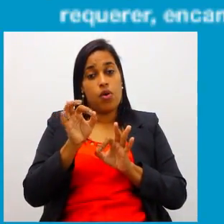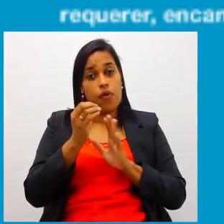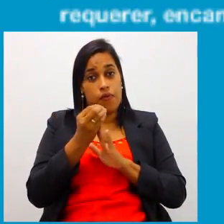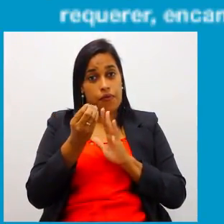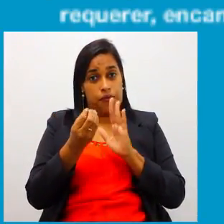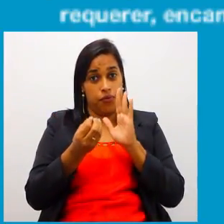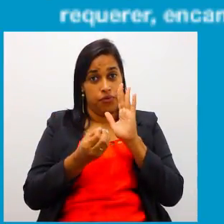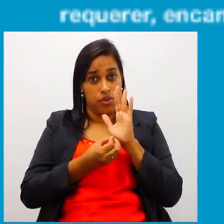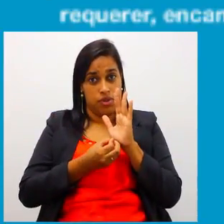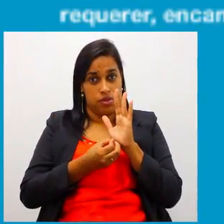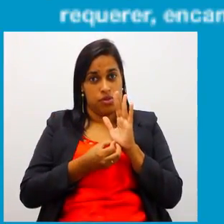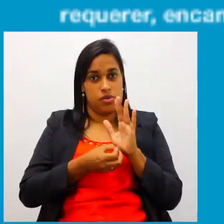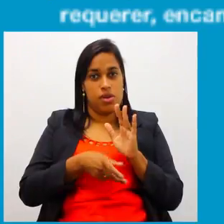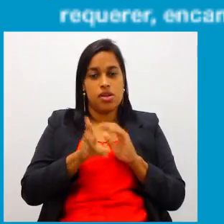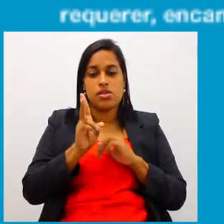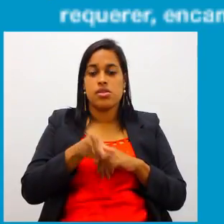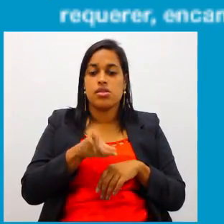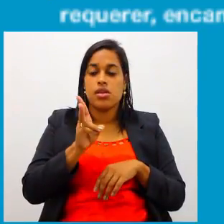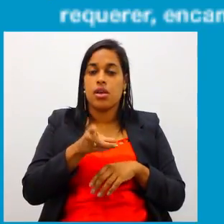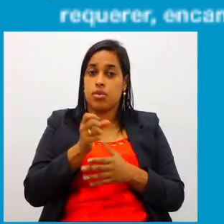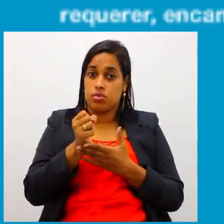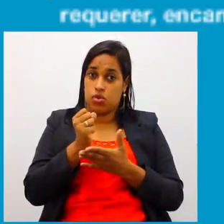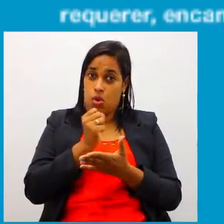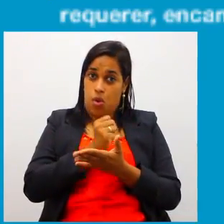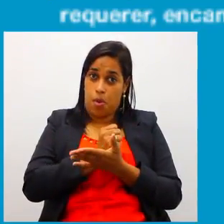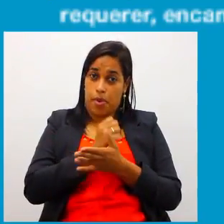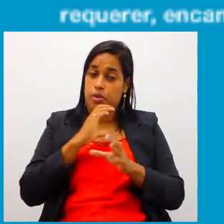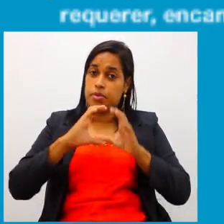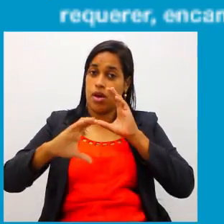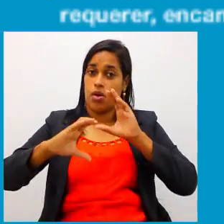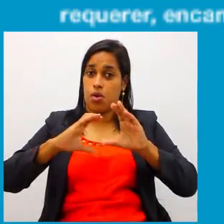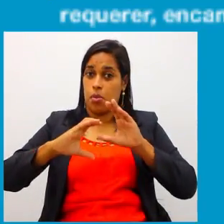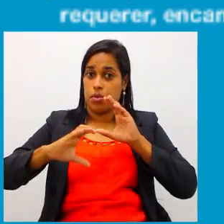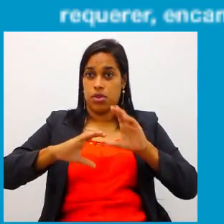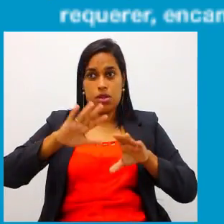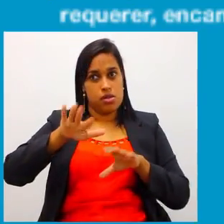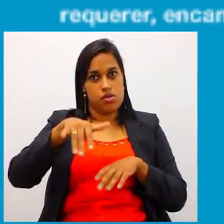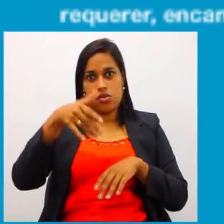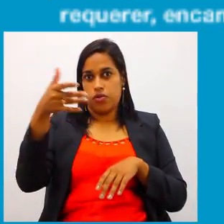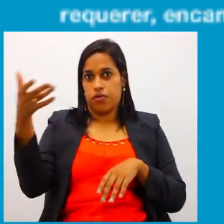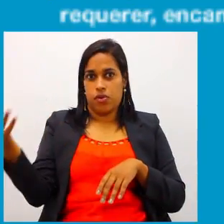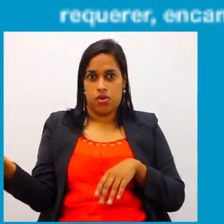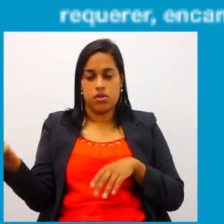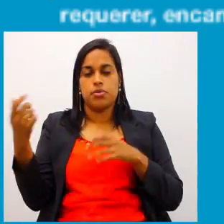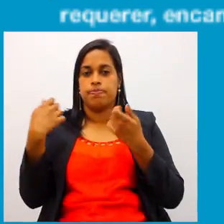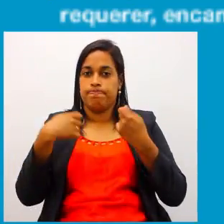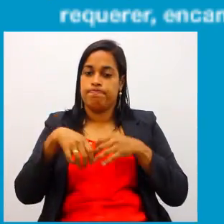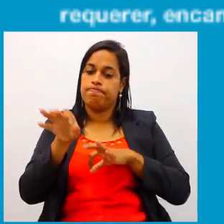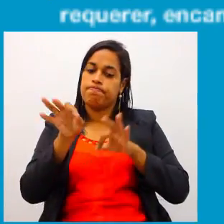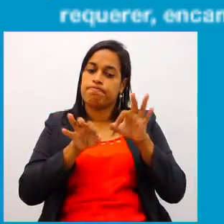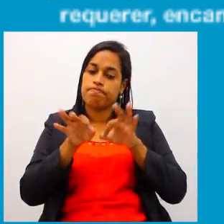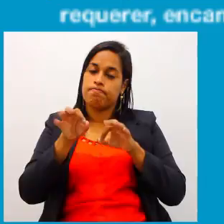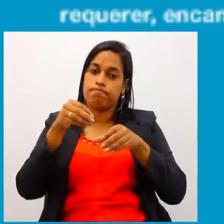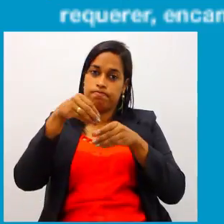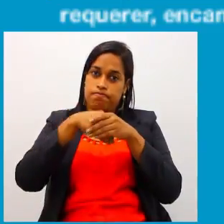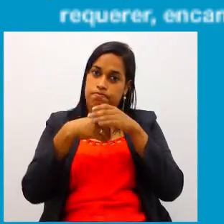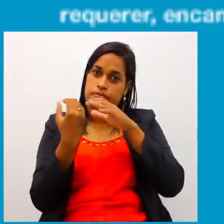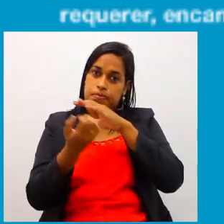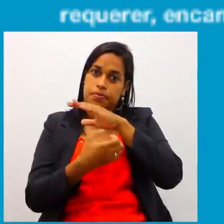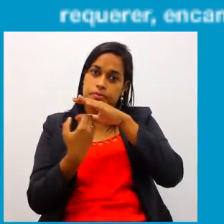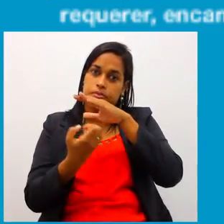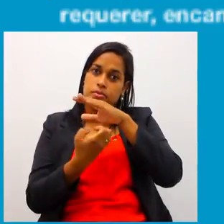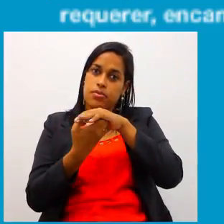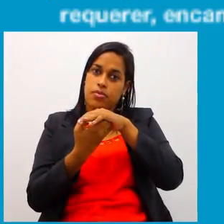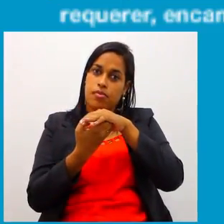primeiro deles é o ofício. O ofício é um documento para comunicações externas. É aquele documento que eu elaboro na empresa e vou